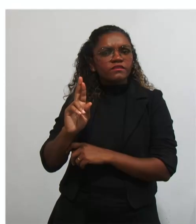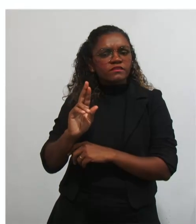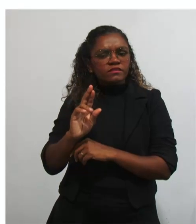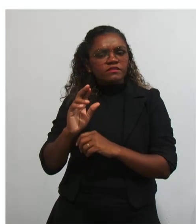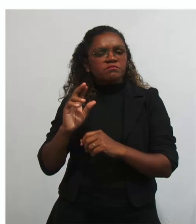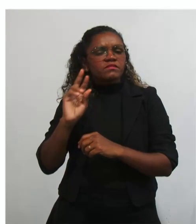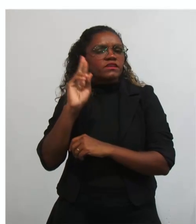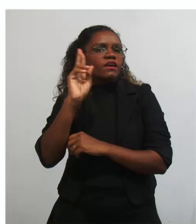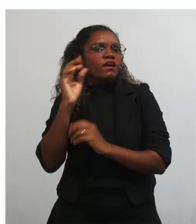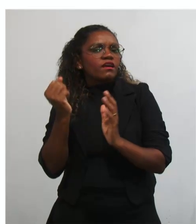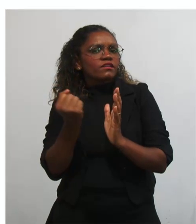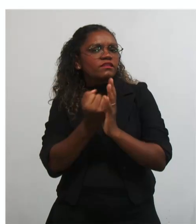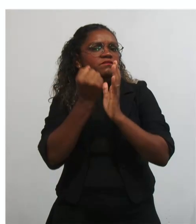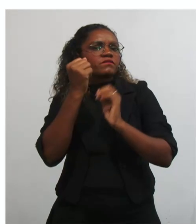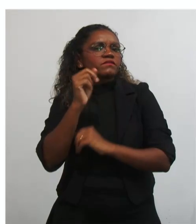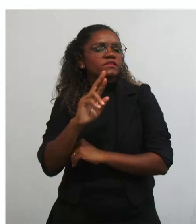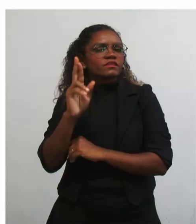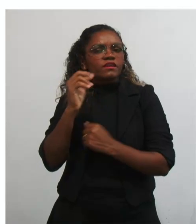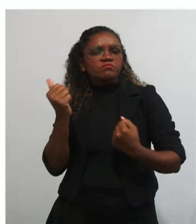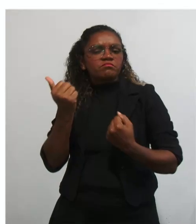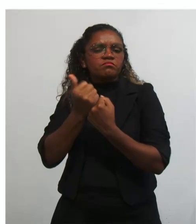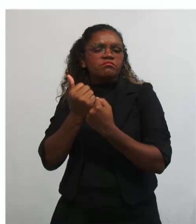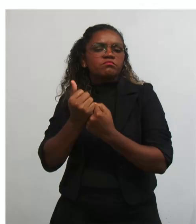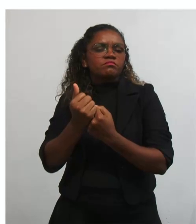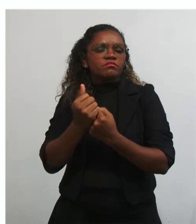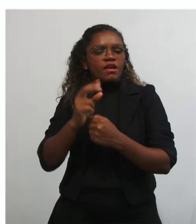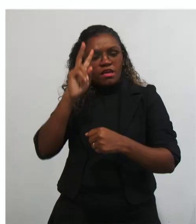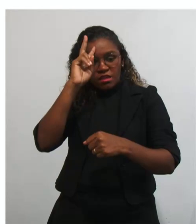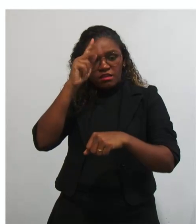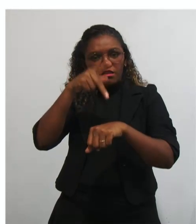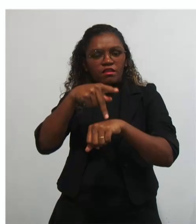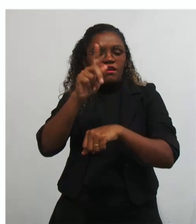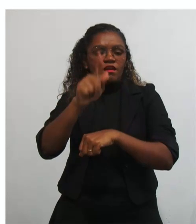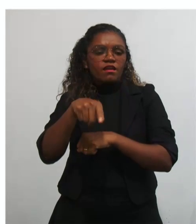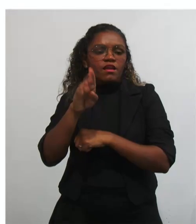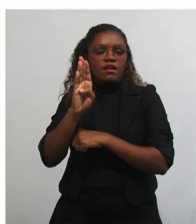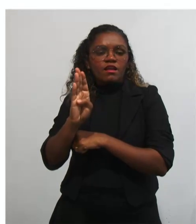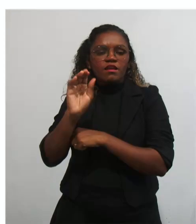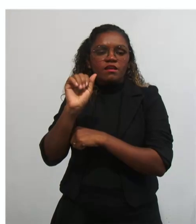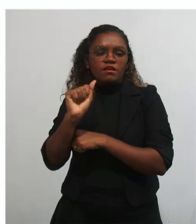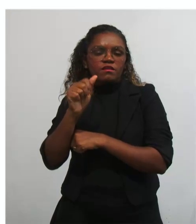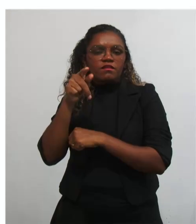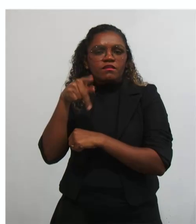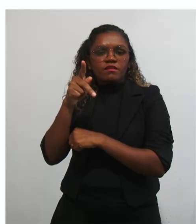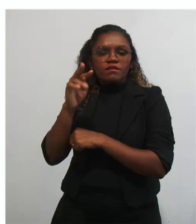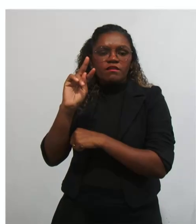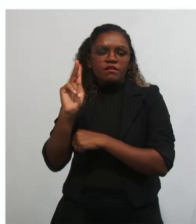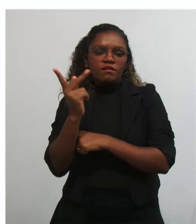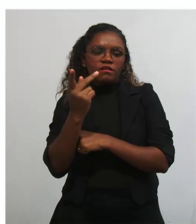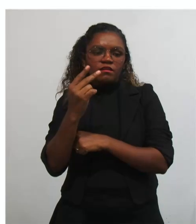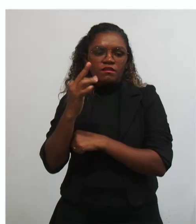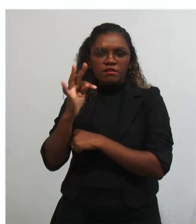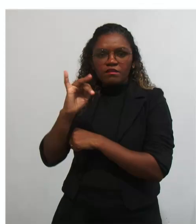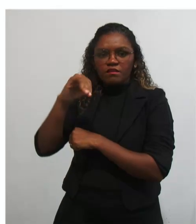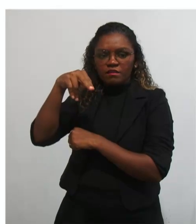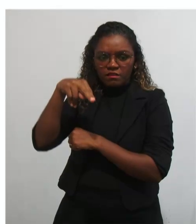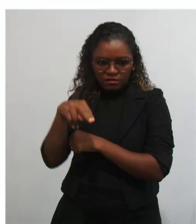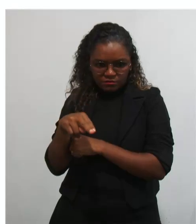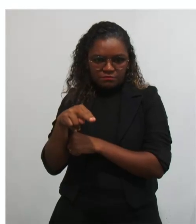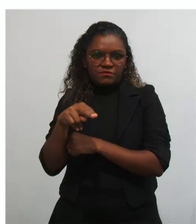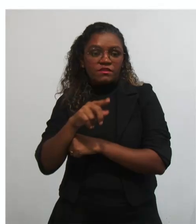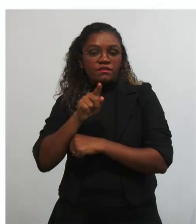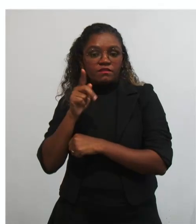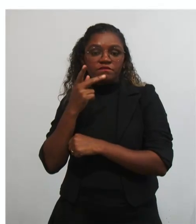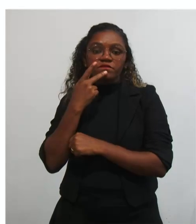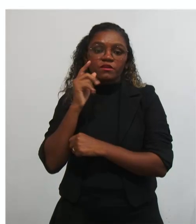defende essa perspectiva, Bakhtin e Voloshinov. Então, para eles, a língua vive e evolui historicamente na